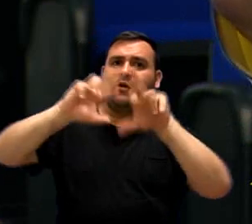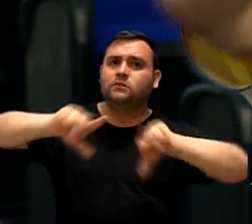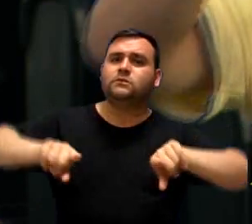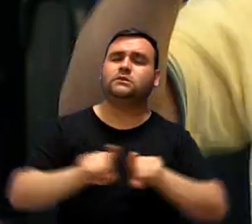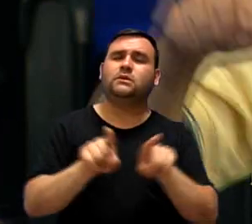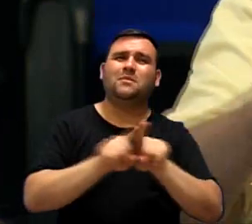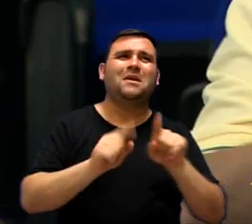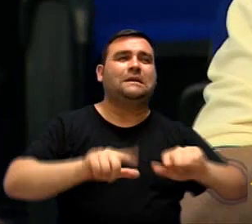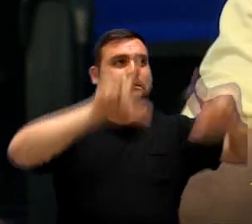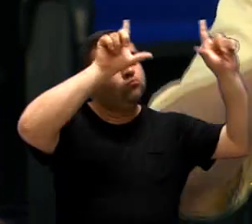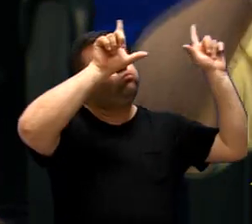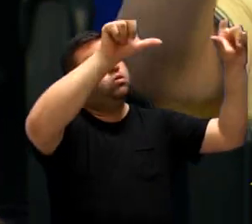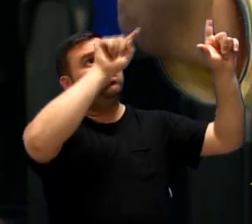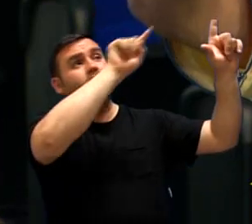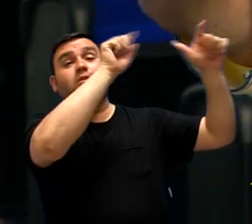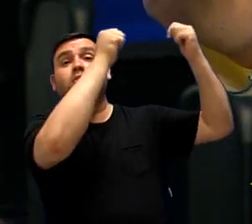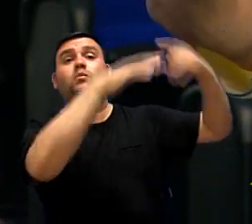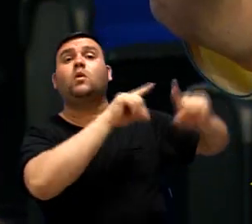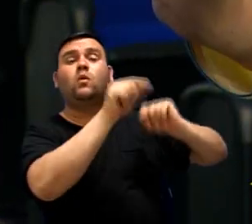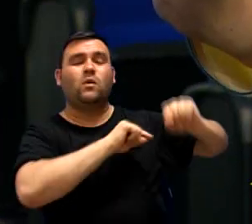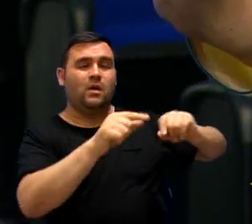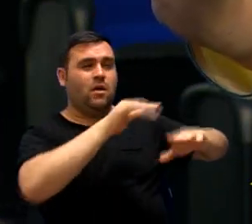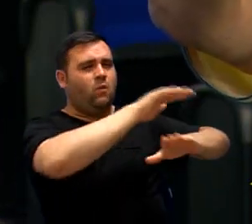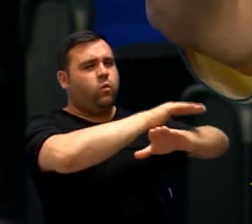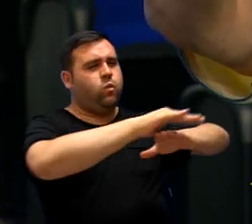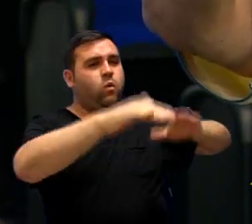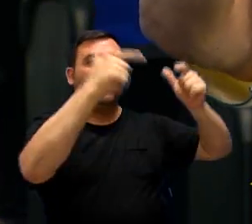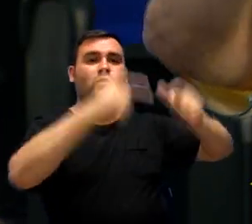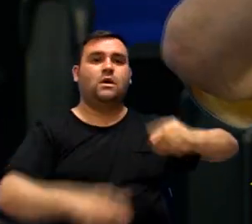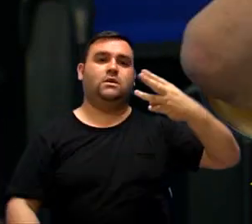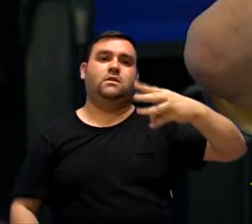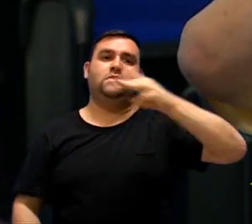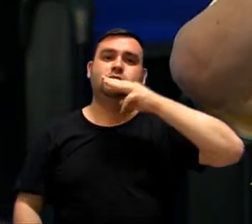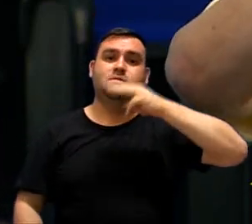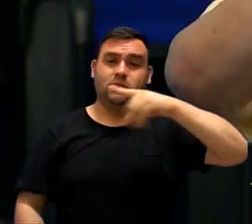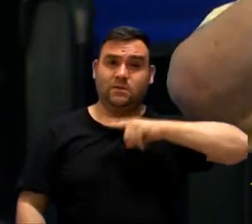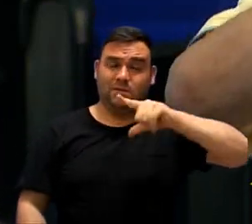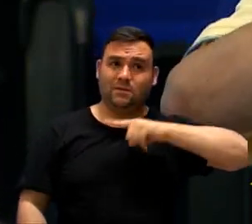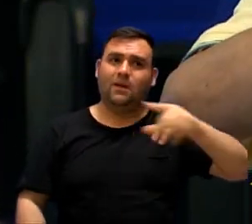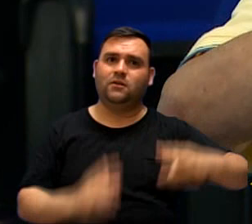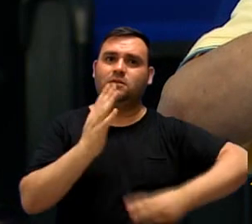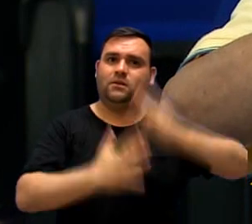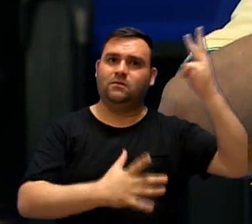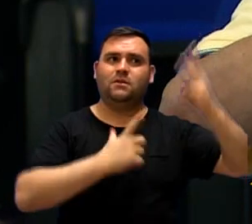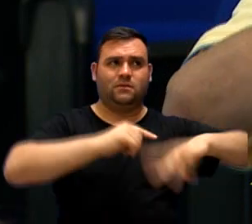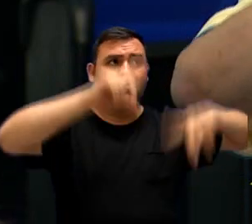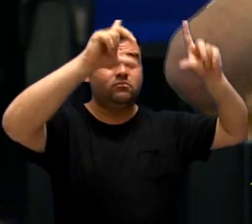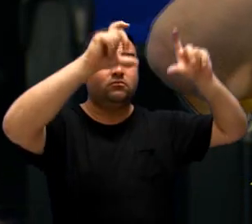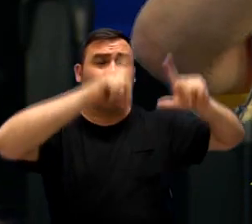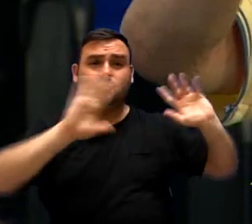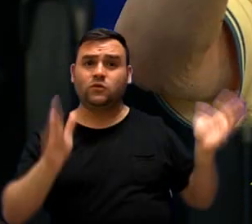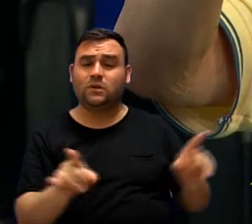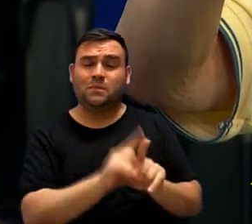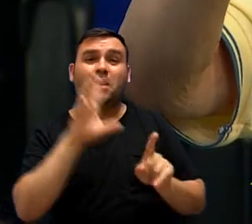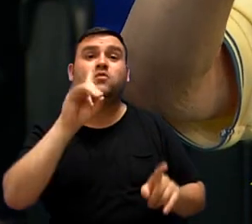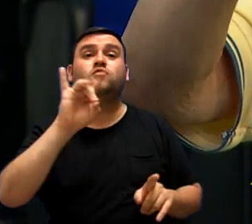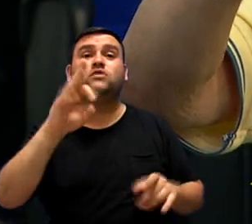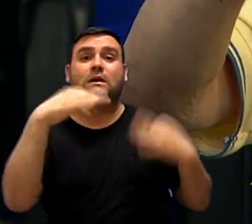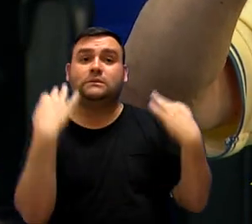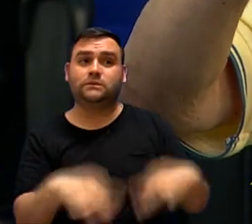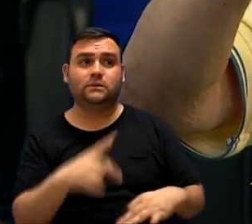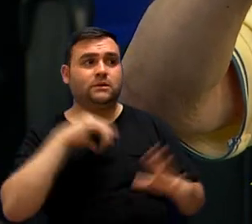e placas dizendo do asfaltamento da 3 de março, pelo menos 3 vezes, está fotografado, e com data e